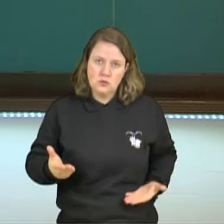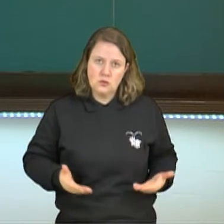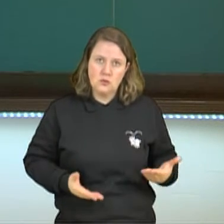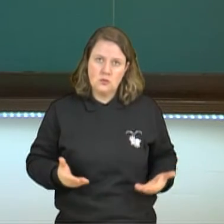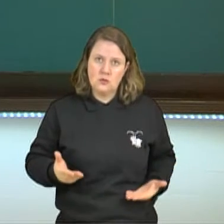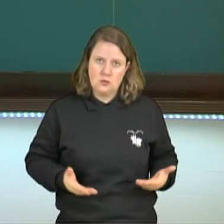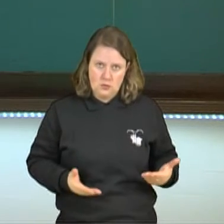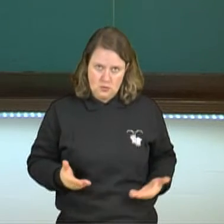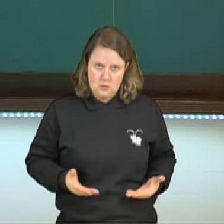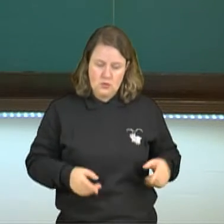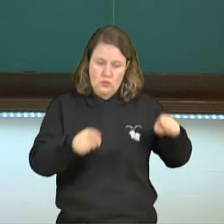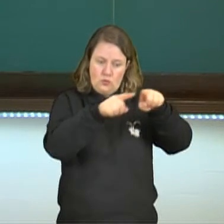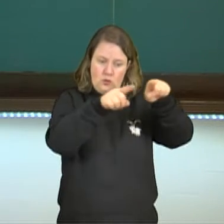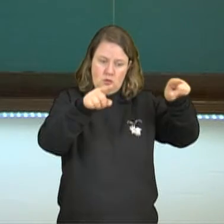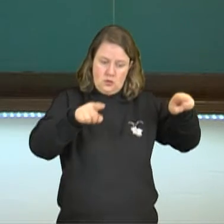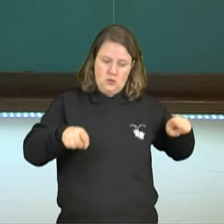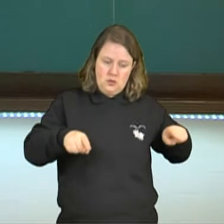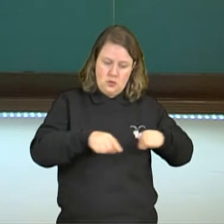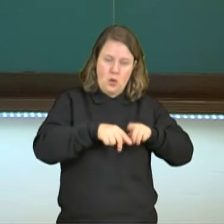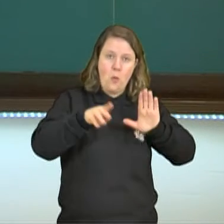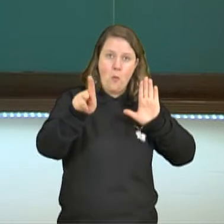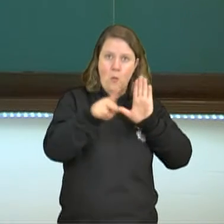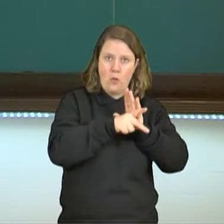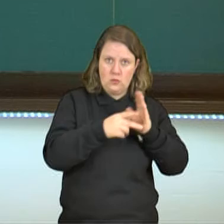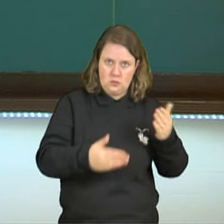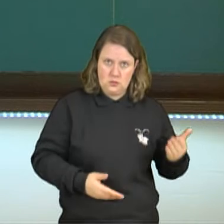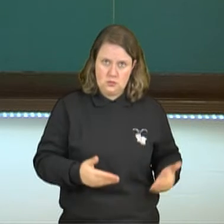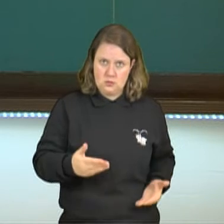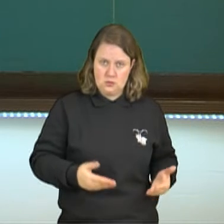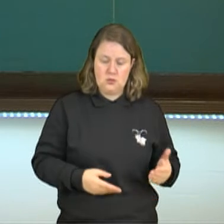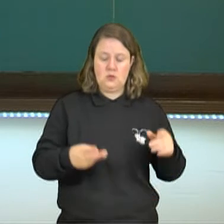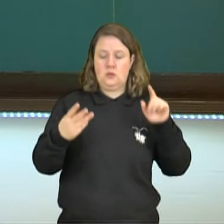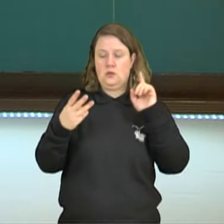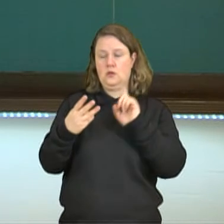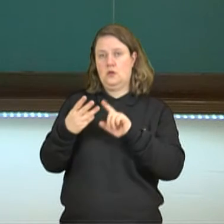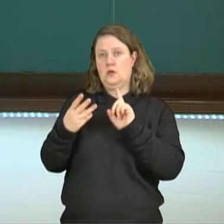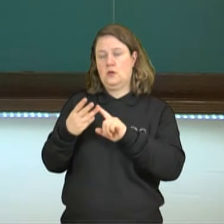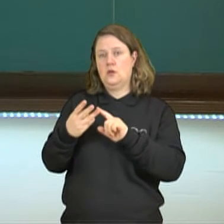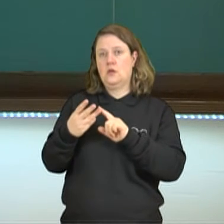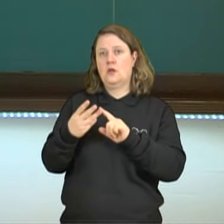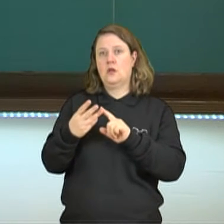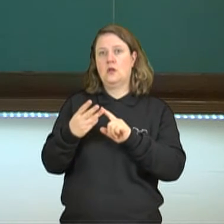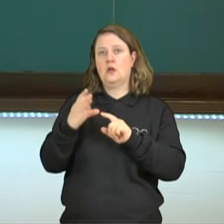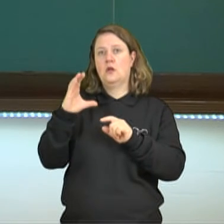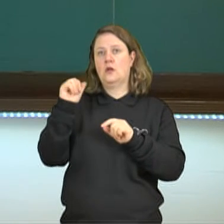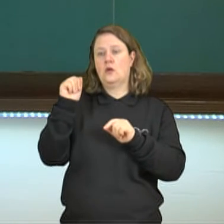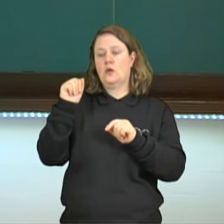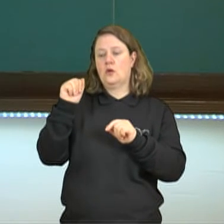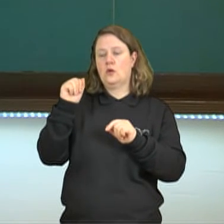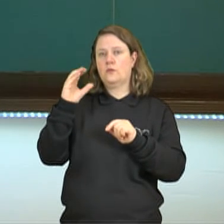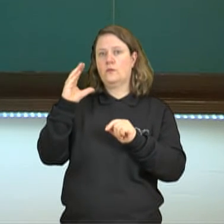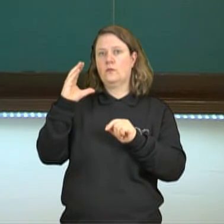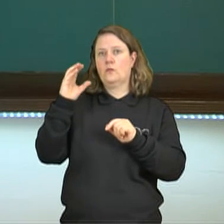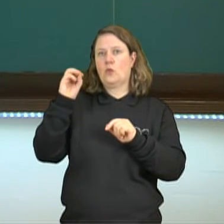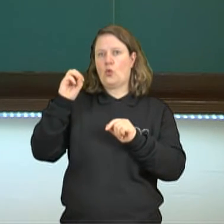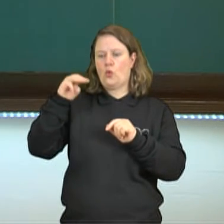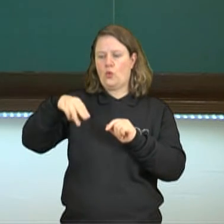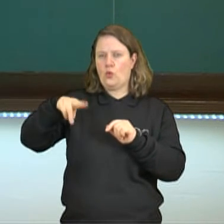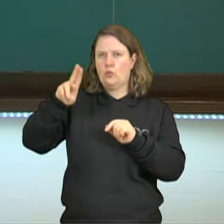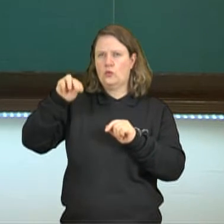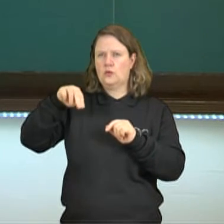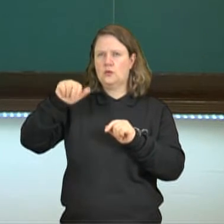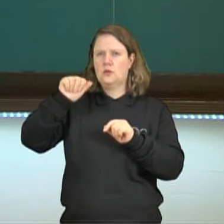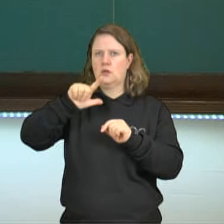que é as terras destinadas aos servos, e os manso, né, as terras comunais, que era de uso comum